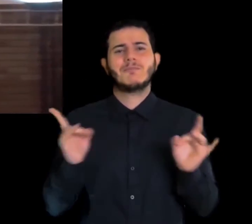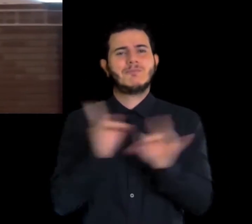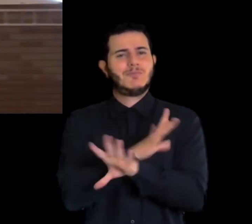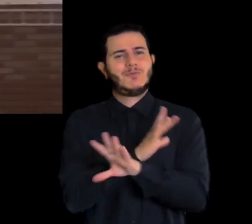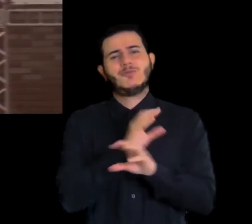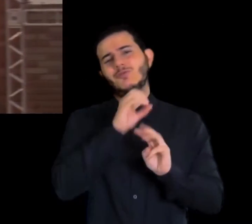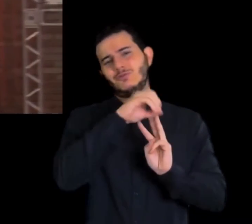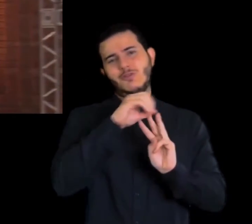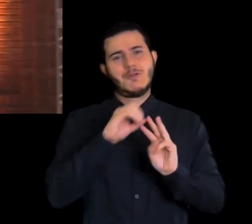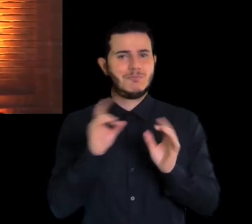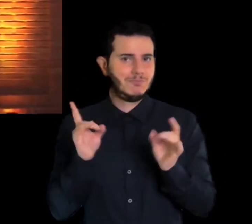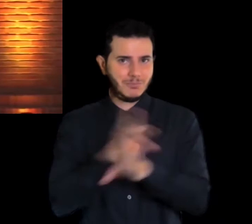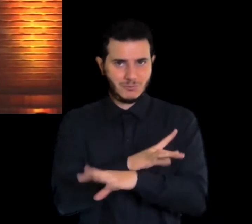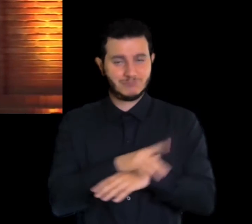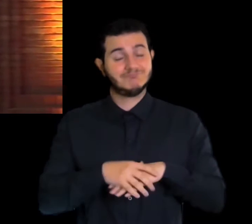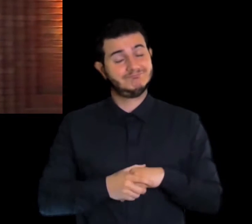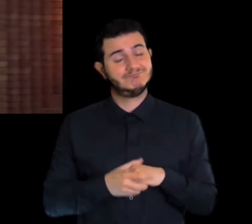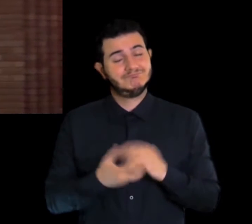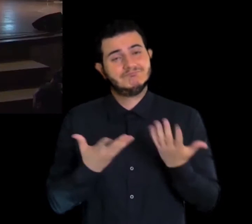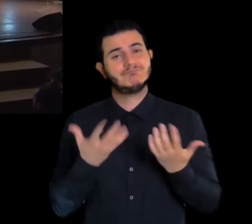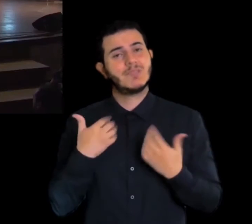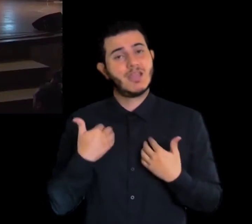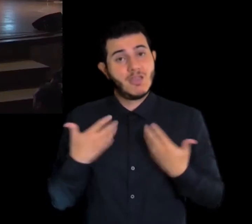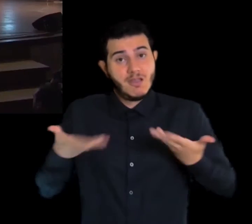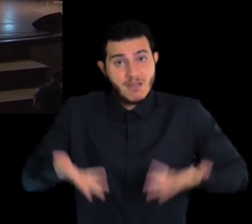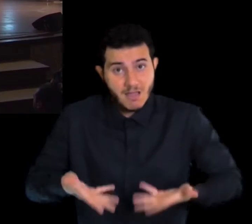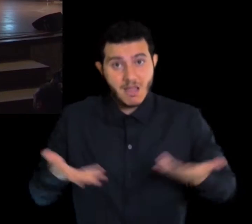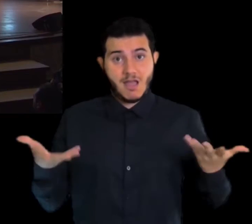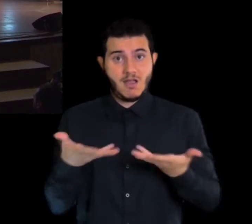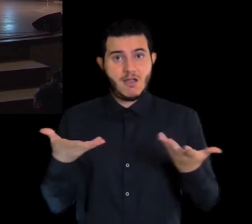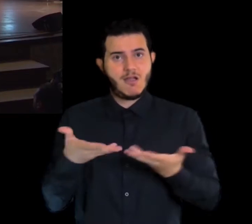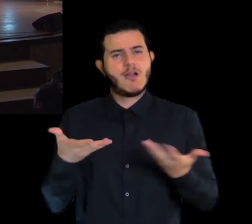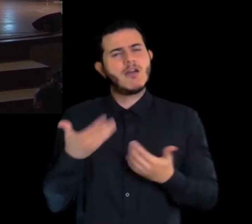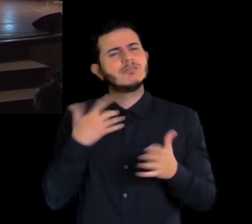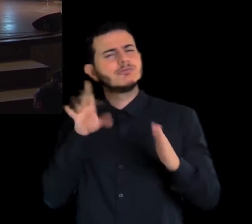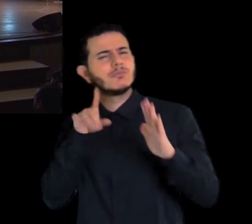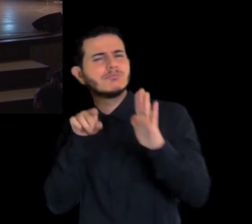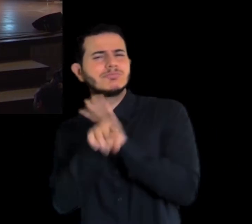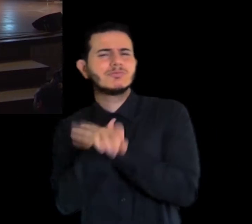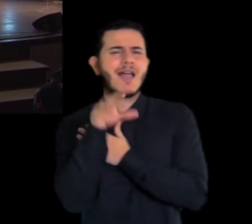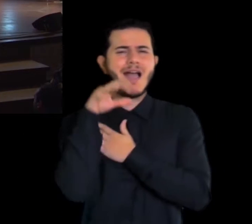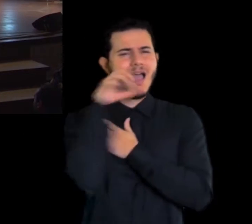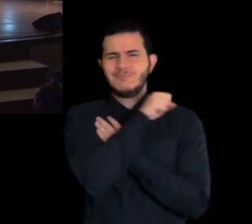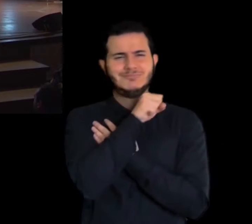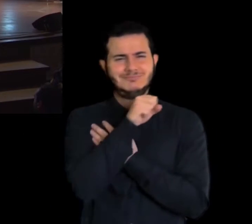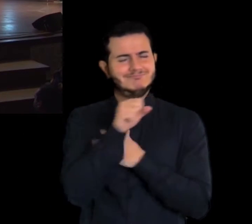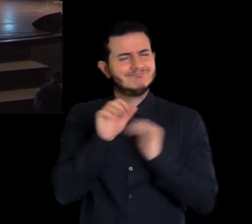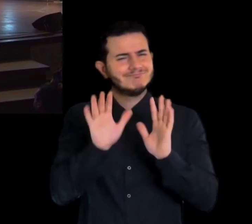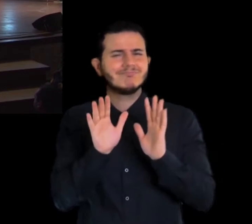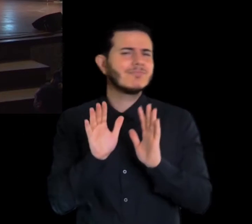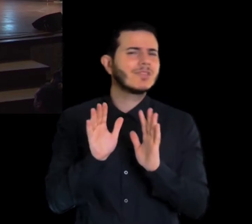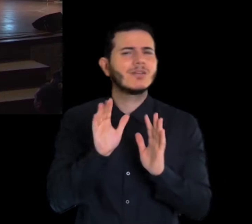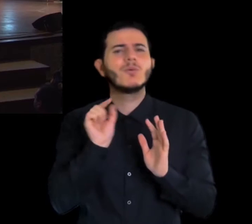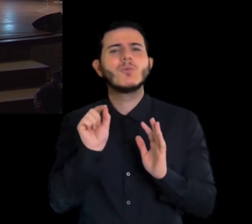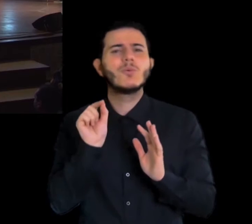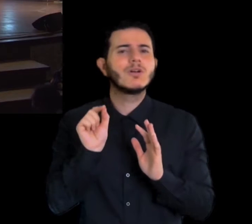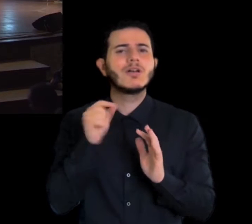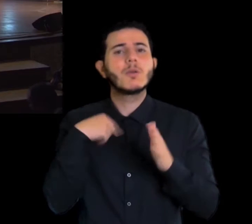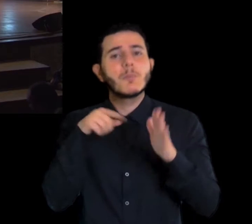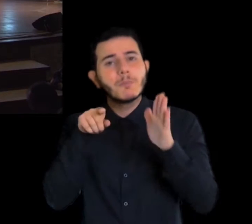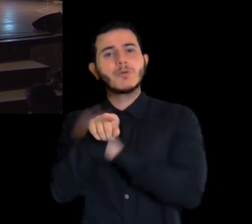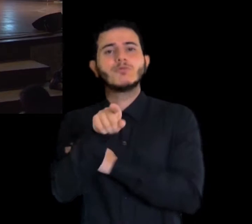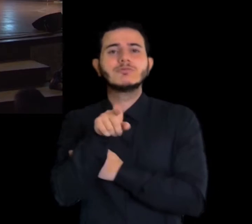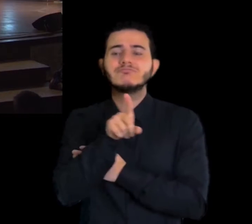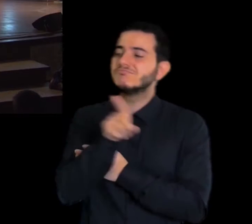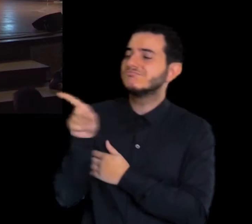colocou lá já alguns stories prontos. E aqui, eu queria começar fazendo uma pergunta rápida, mas eu queria que vocês perguntassem para a pessoa que está do